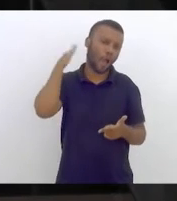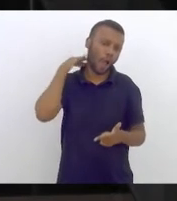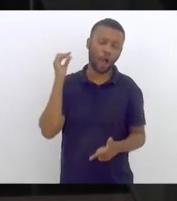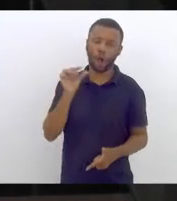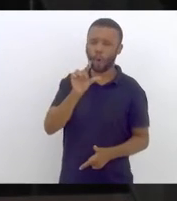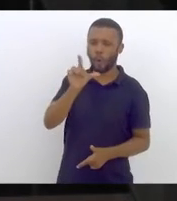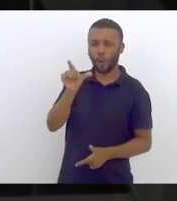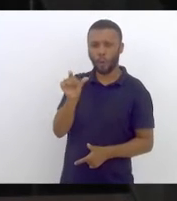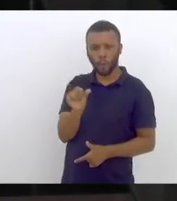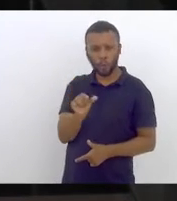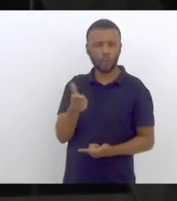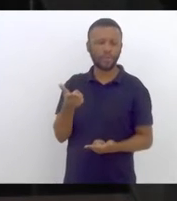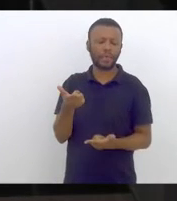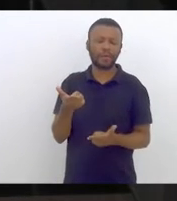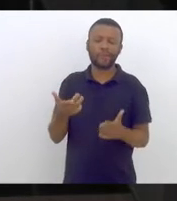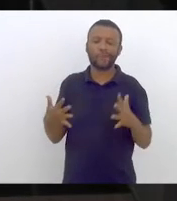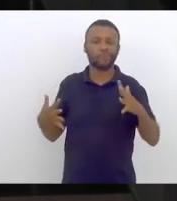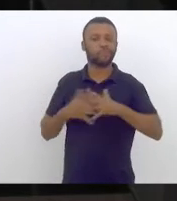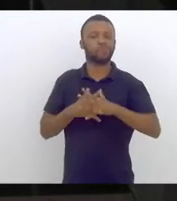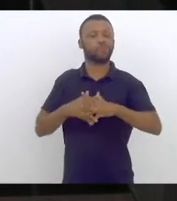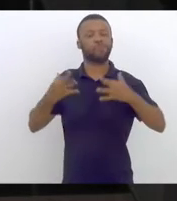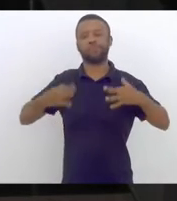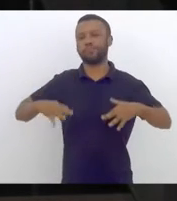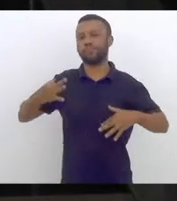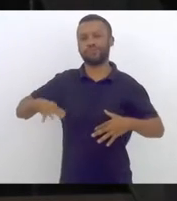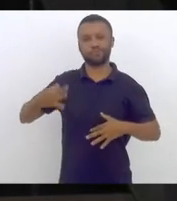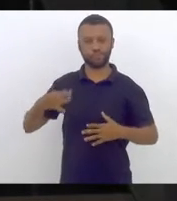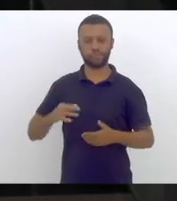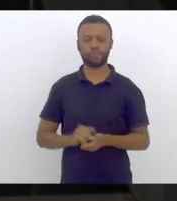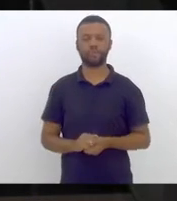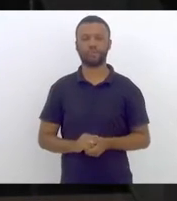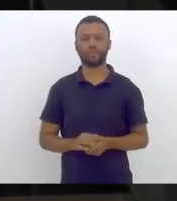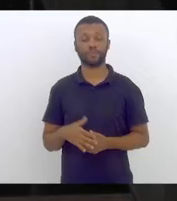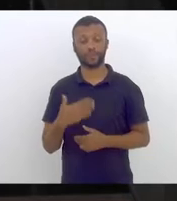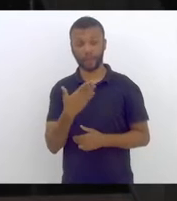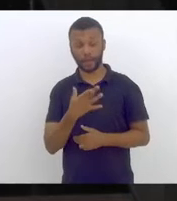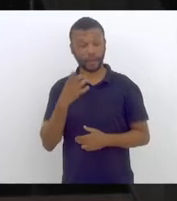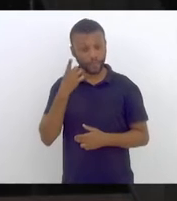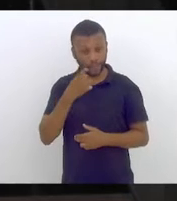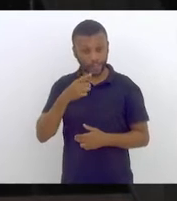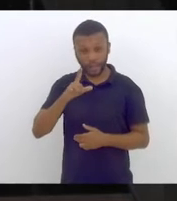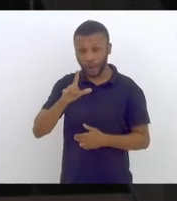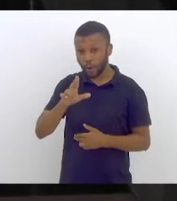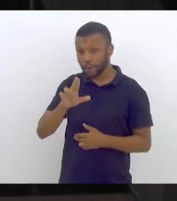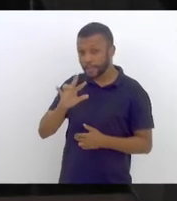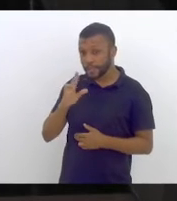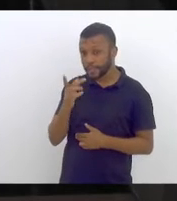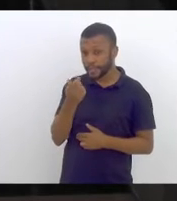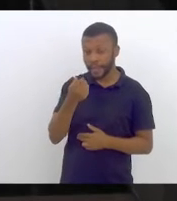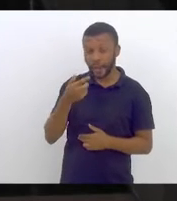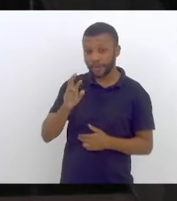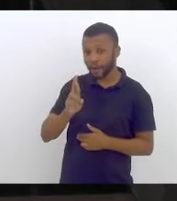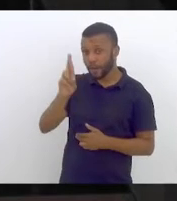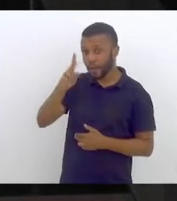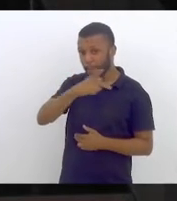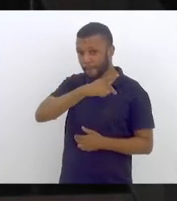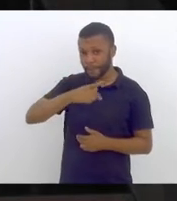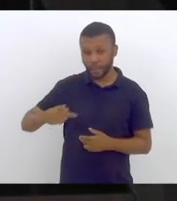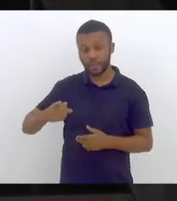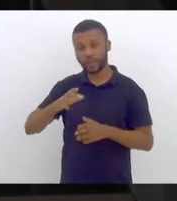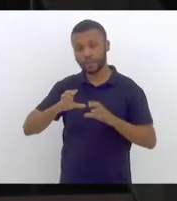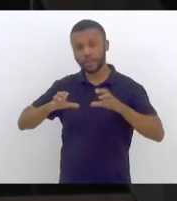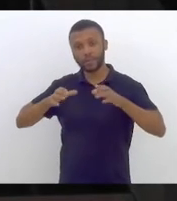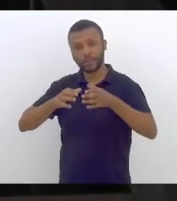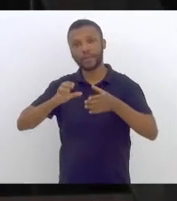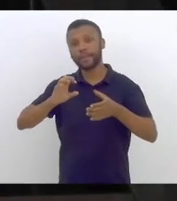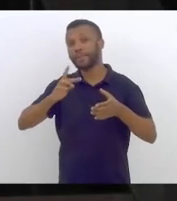Imensa de coluna. A deputada Lucinha presidiu a CPI dos trens. Deputado Valdeque